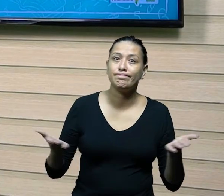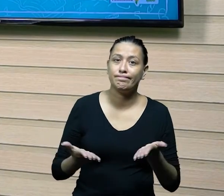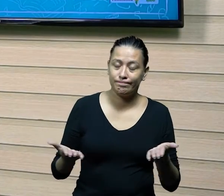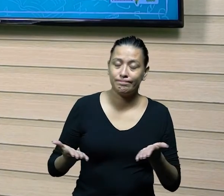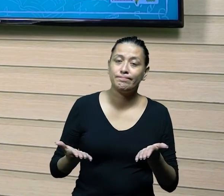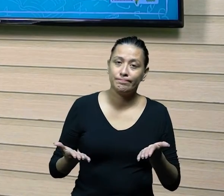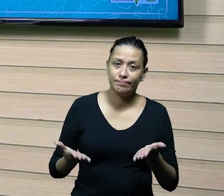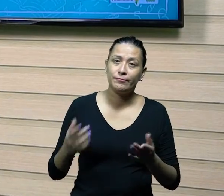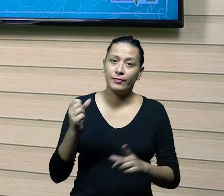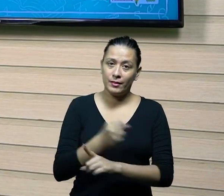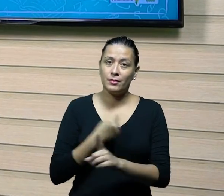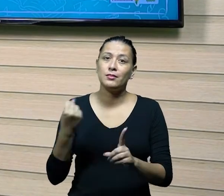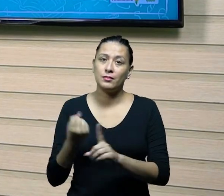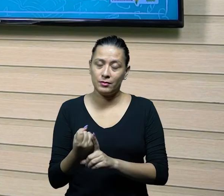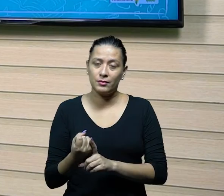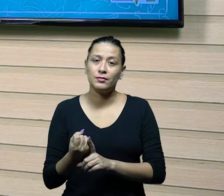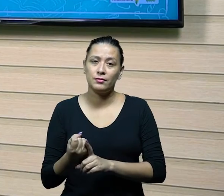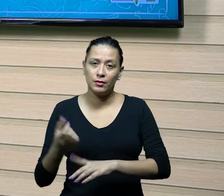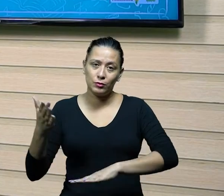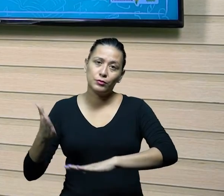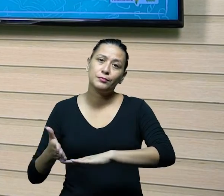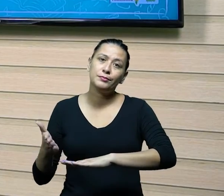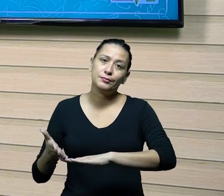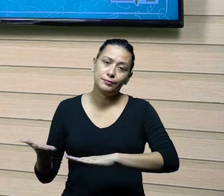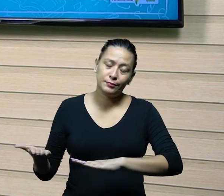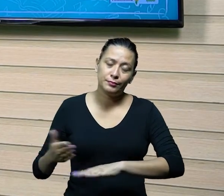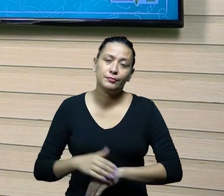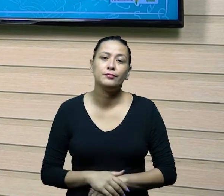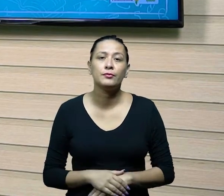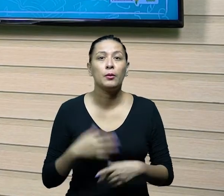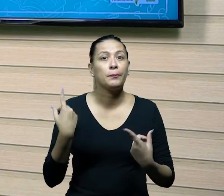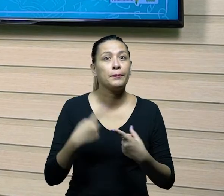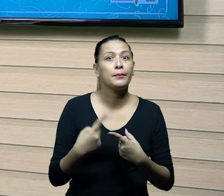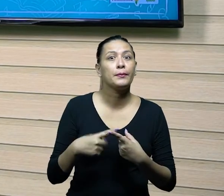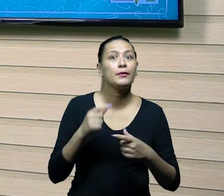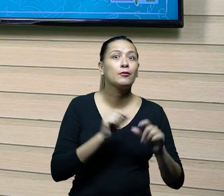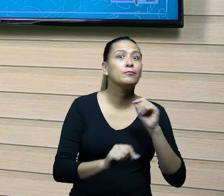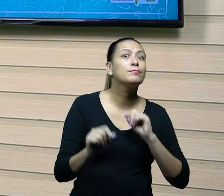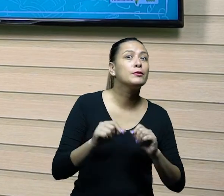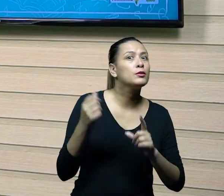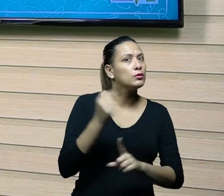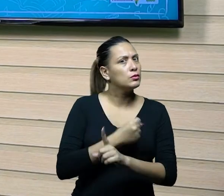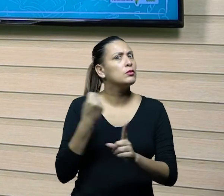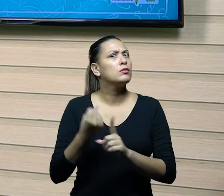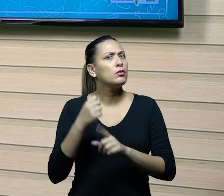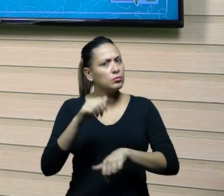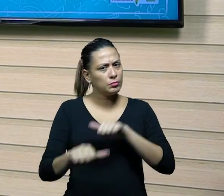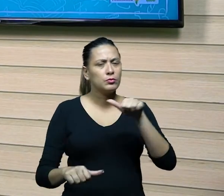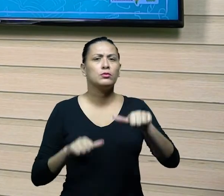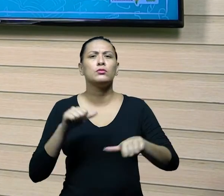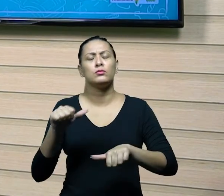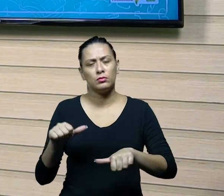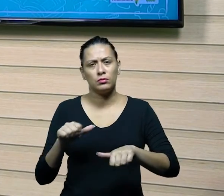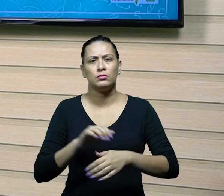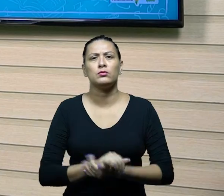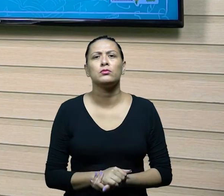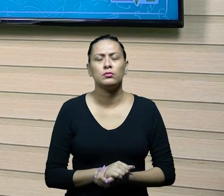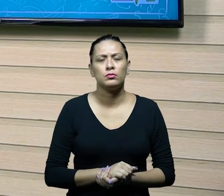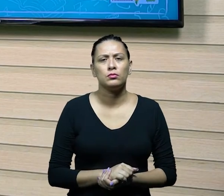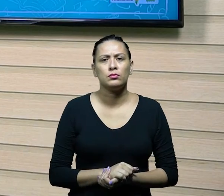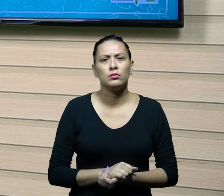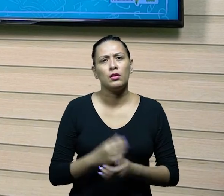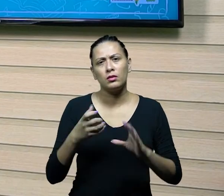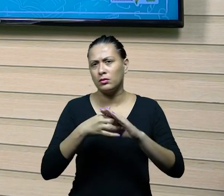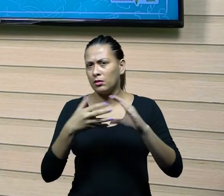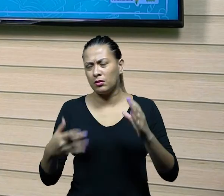aplicado né hoje no na sociedade contemporânea por quê Porque a sociedade ela mudou né as questões sociais